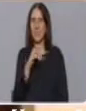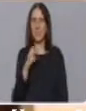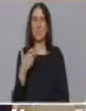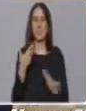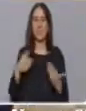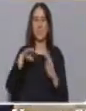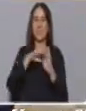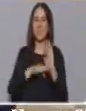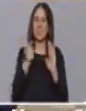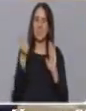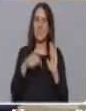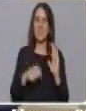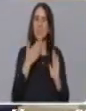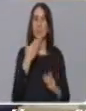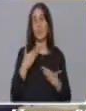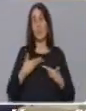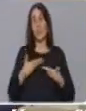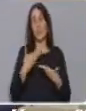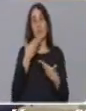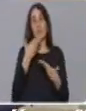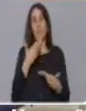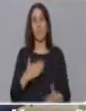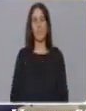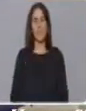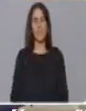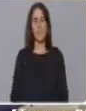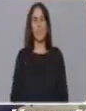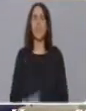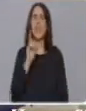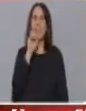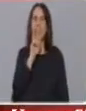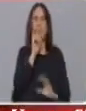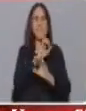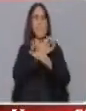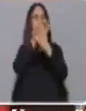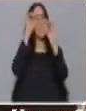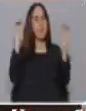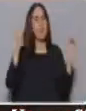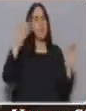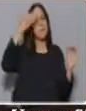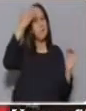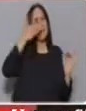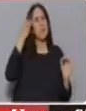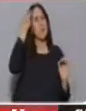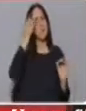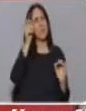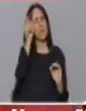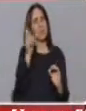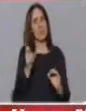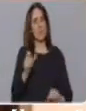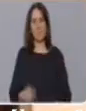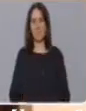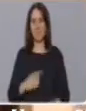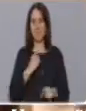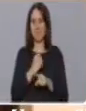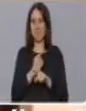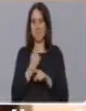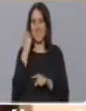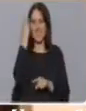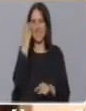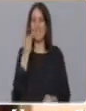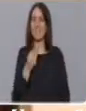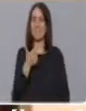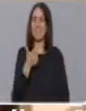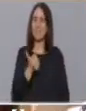obrigada eu pelo convite. Oh, Vanessa, por onde é que tu andaste este tempo todo que nós não te pomos a vista em cima e as saudades que tínhamos tuas? Também tinha muitas saudades. Ai, bom